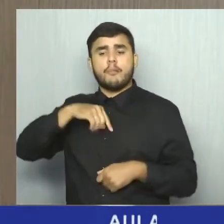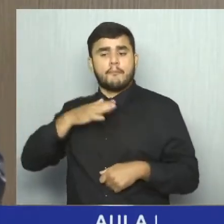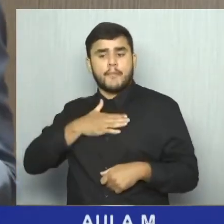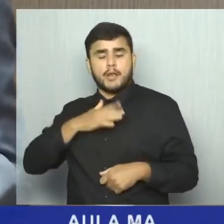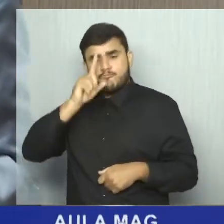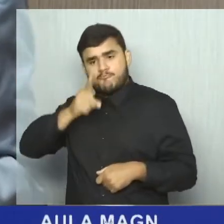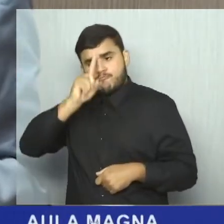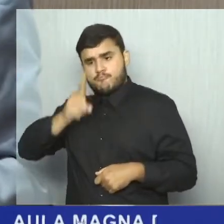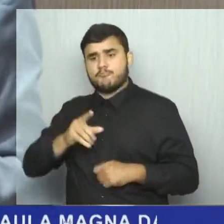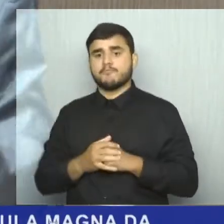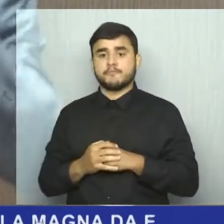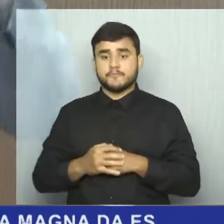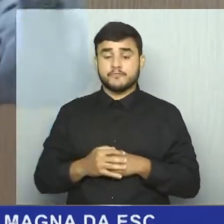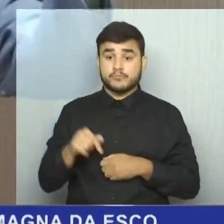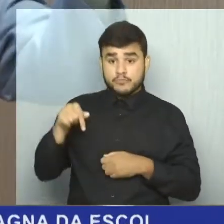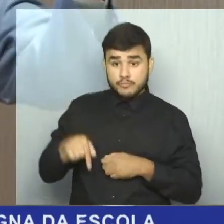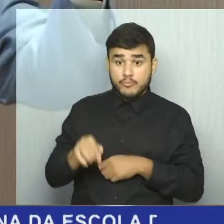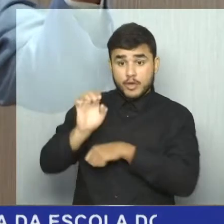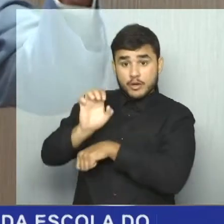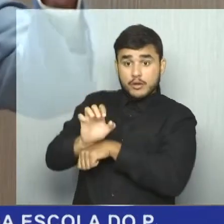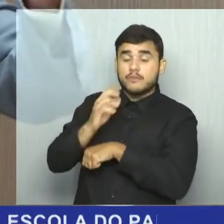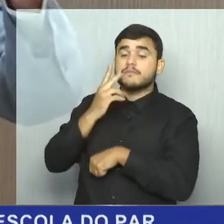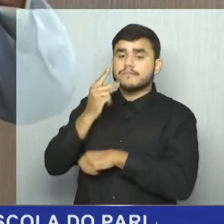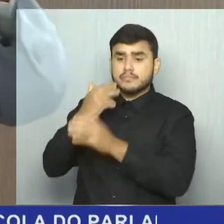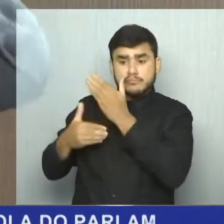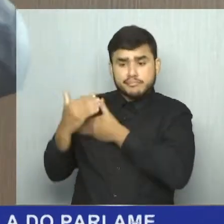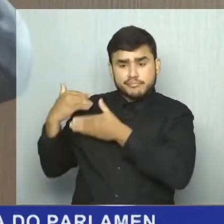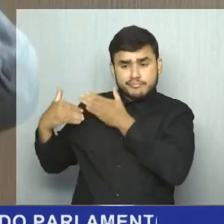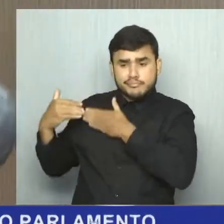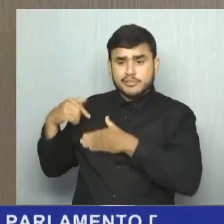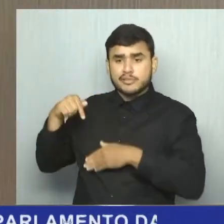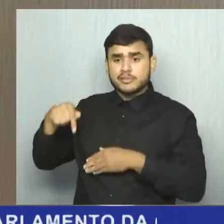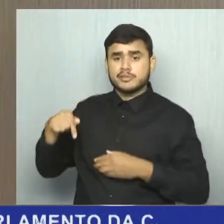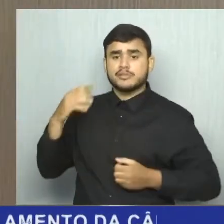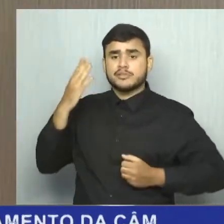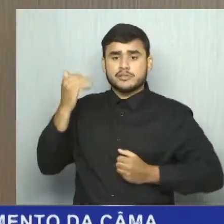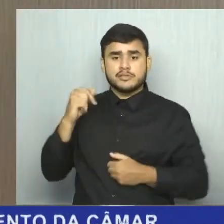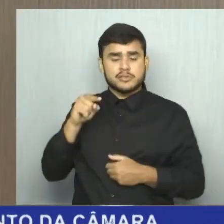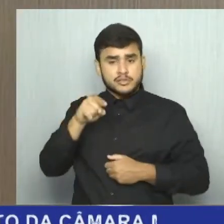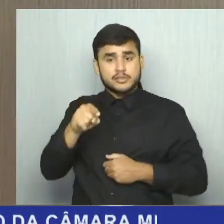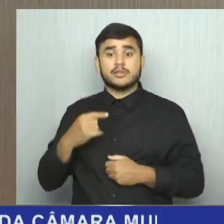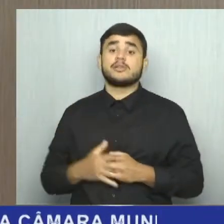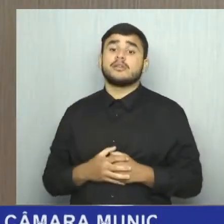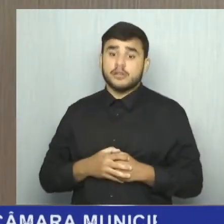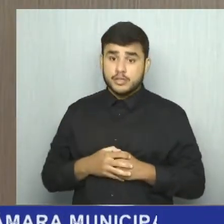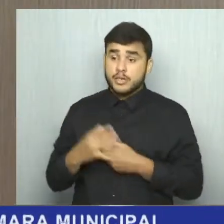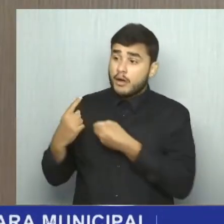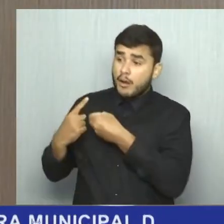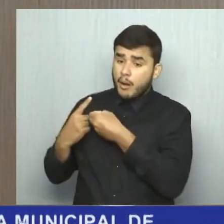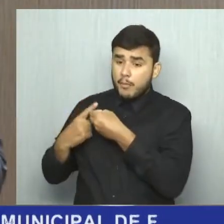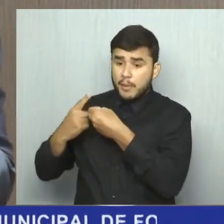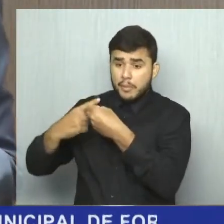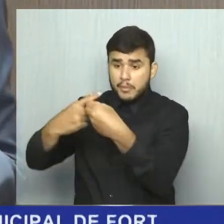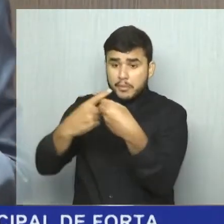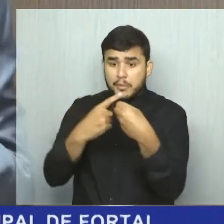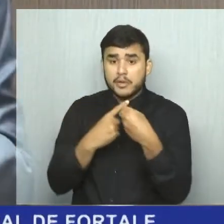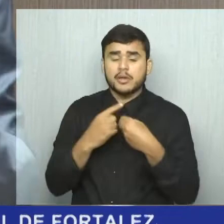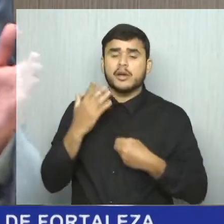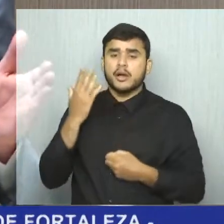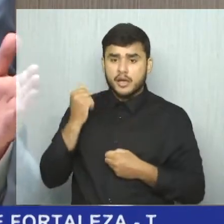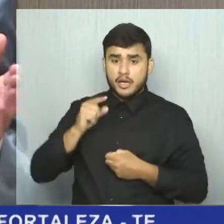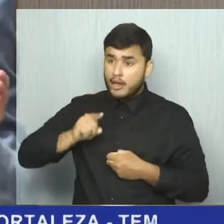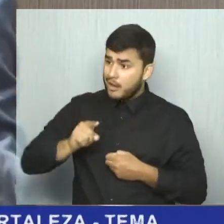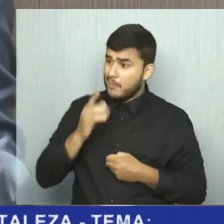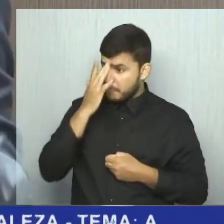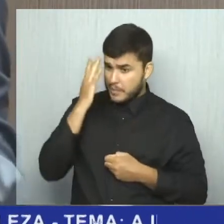aquela recentemente no Ceará, o trabalhador rural, né, o meu prefeito senador Pompeu, Maurição, sabe bastante bem disso, o trabalhador